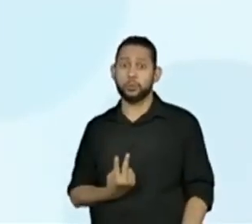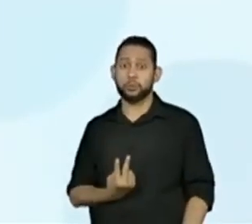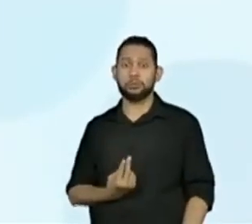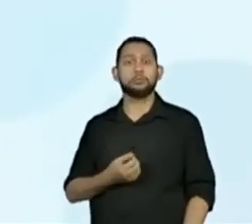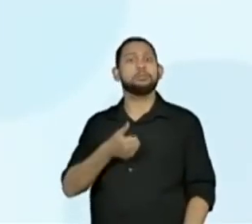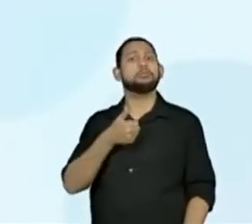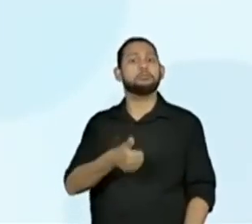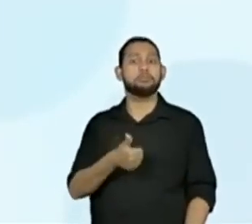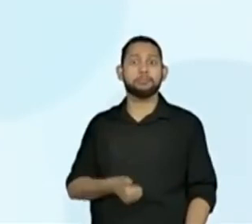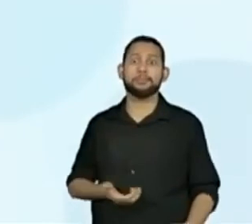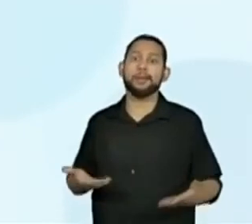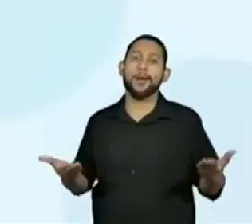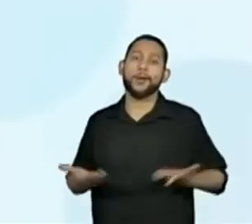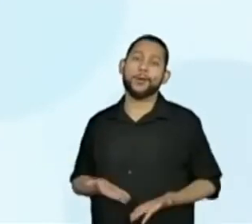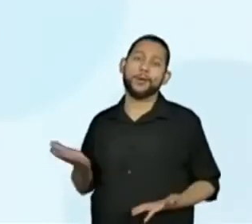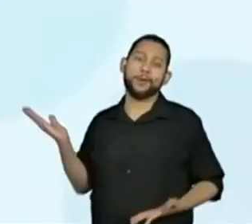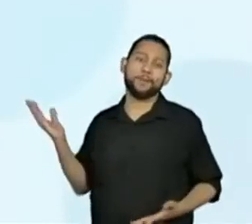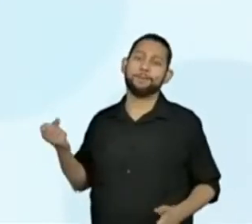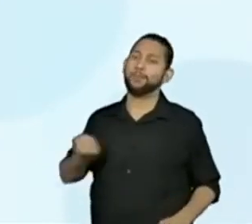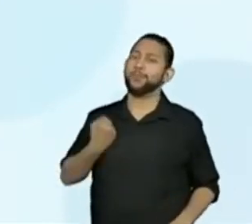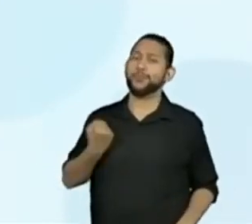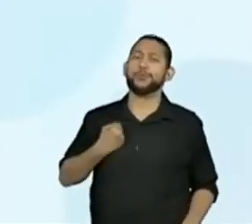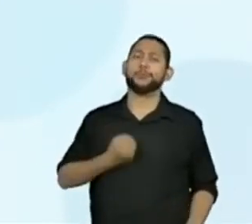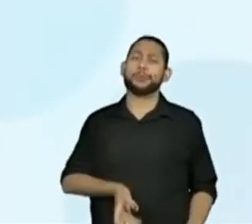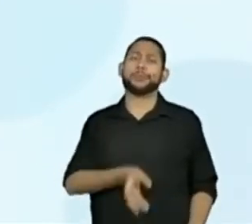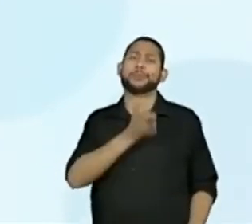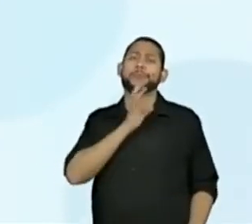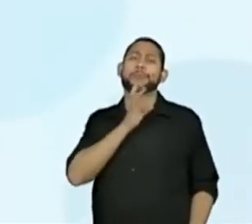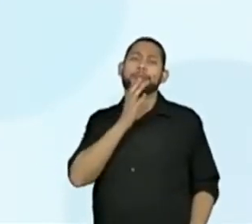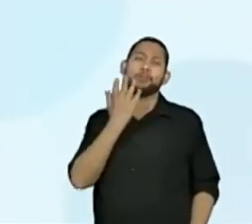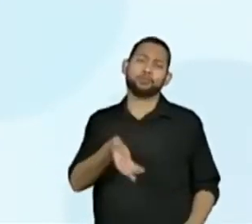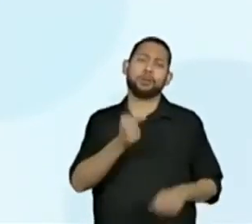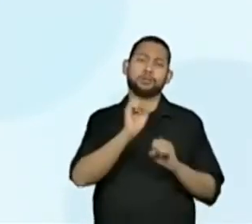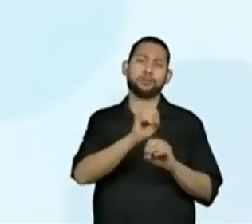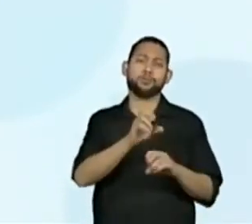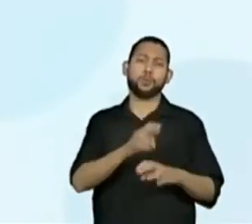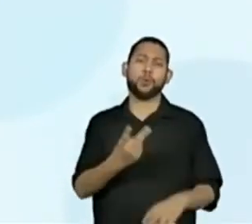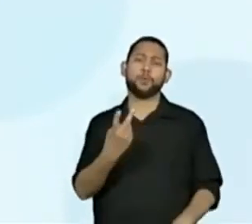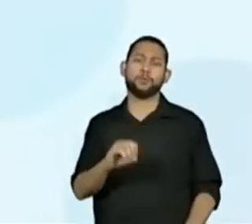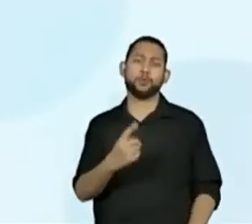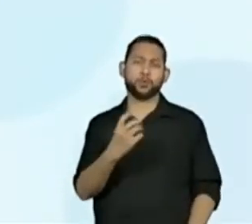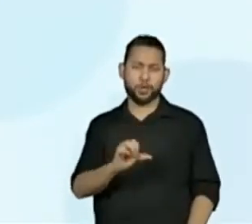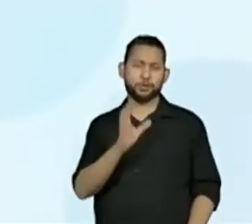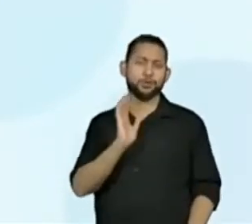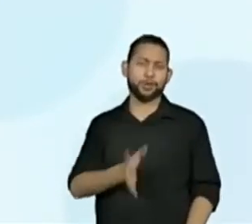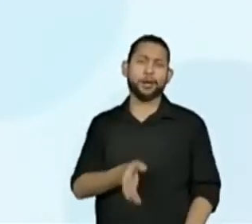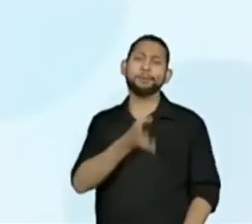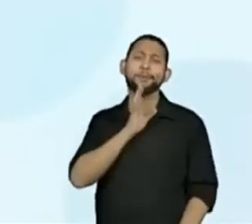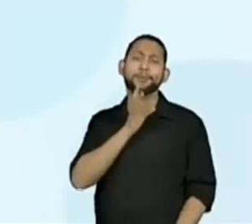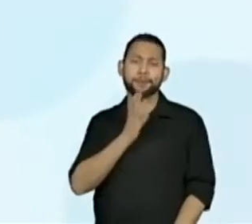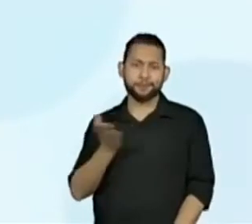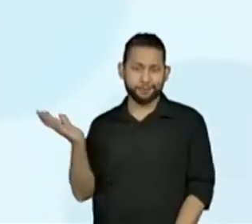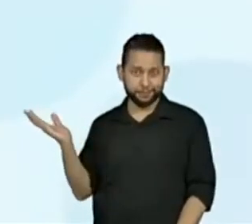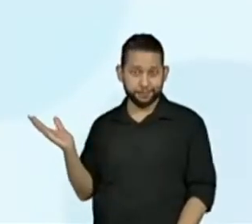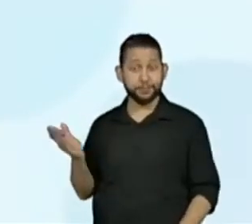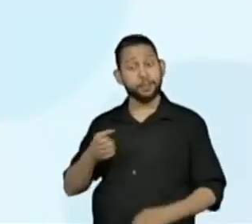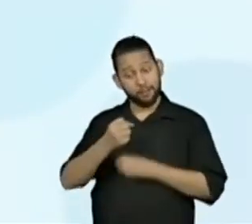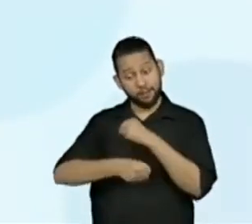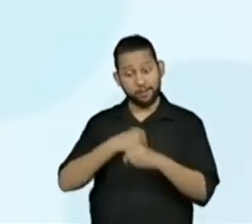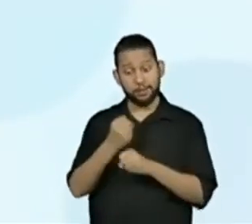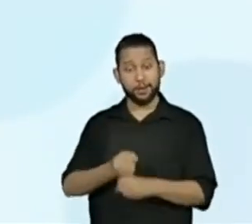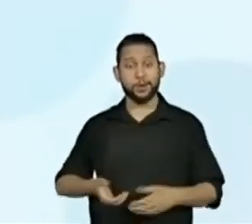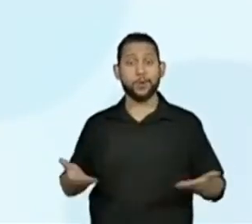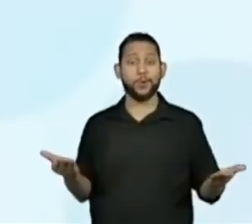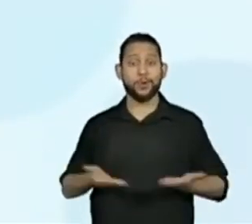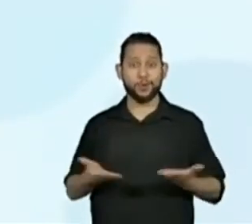82. E por fim, esse número que também, apesar de ser maior, não é? É um número muito fácil, porque é o número do ano em que